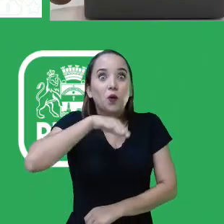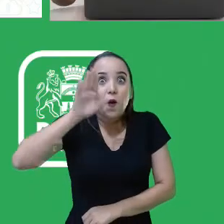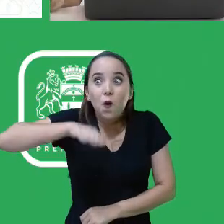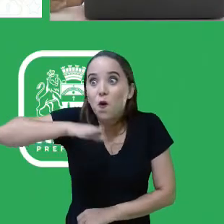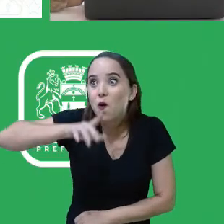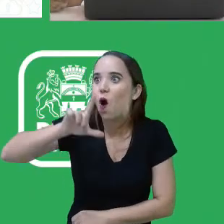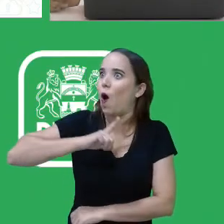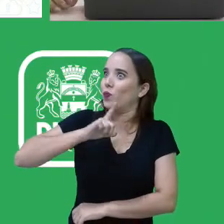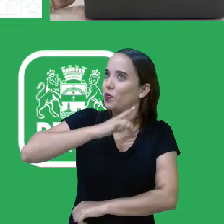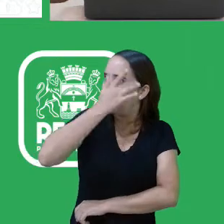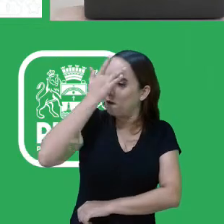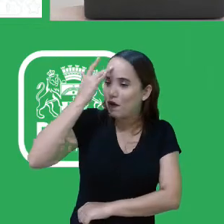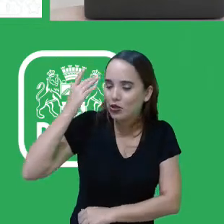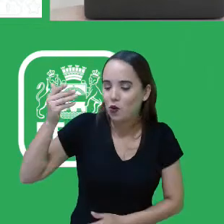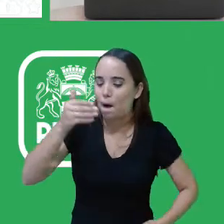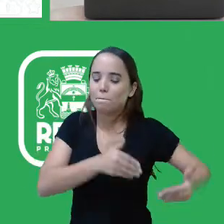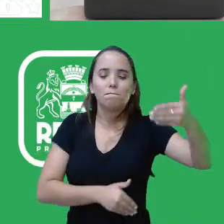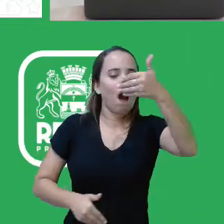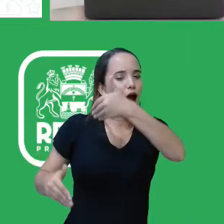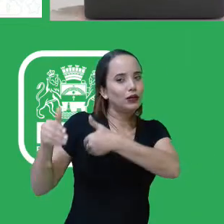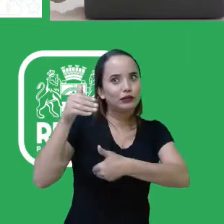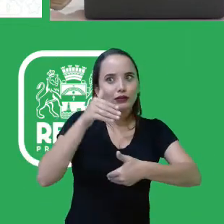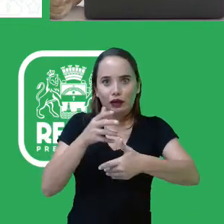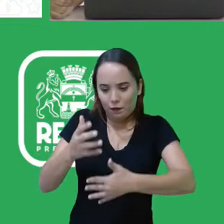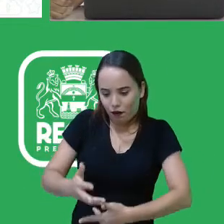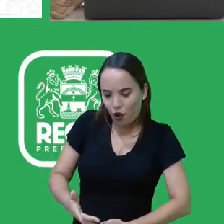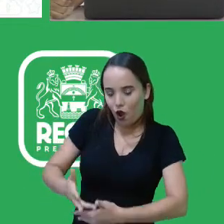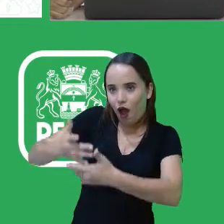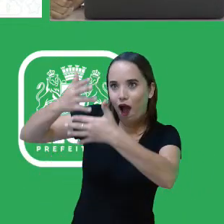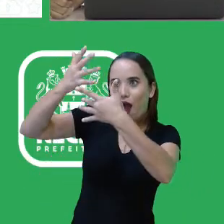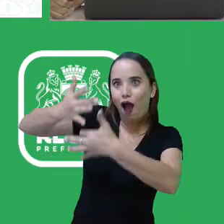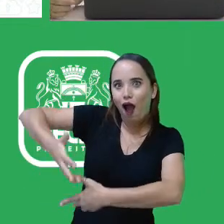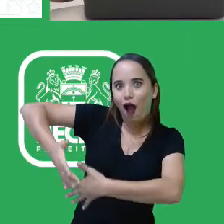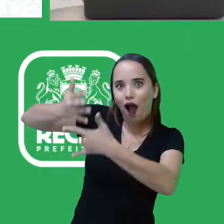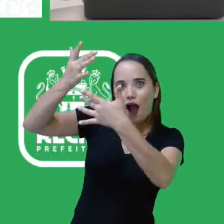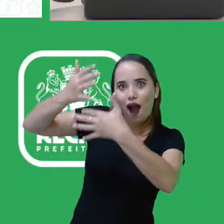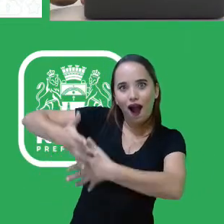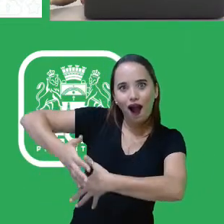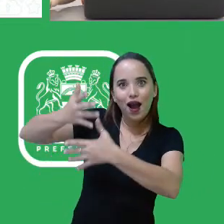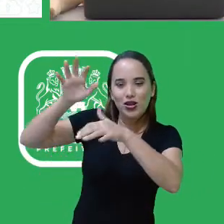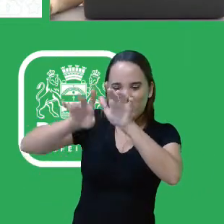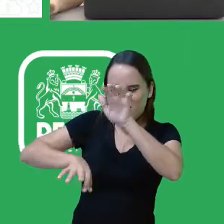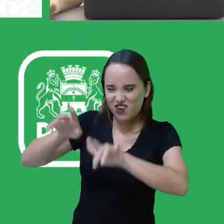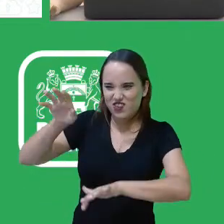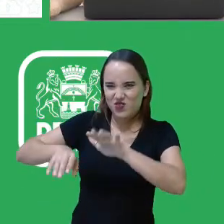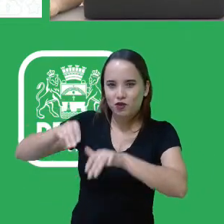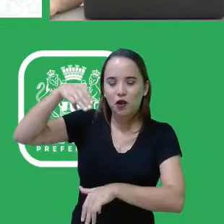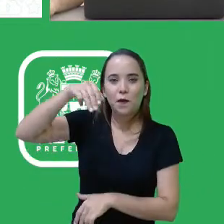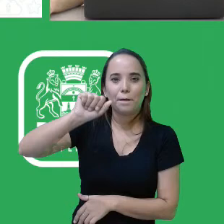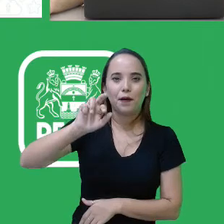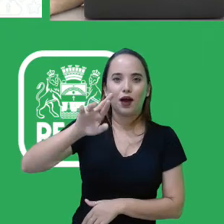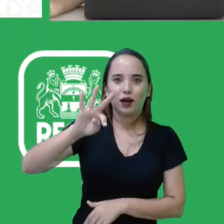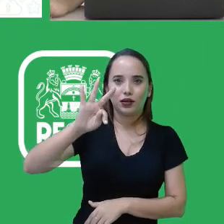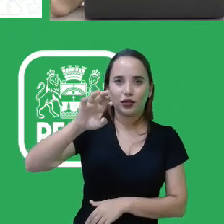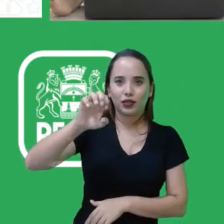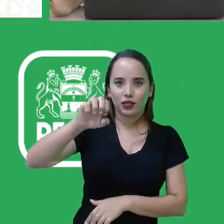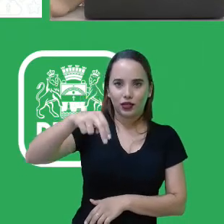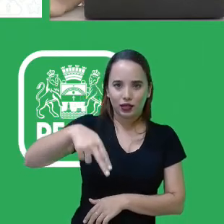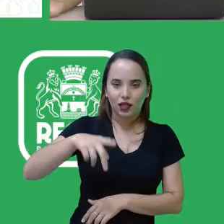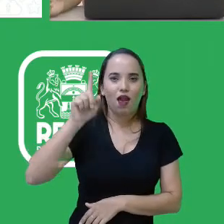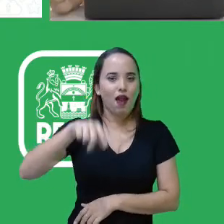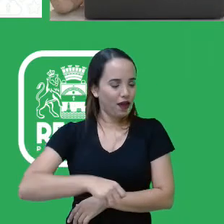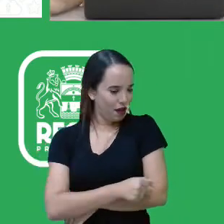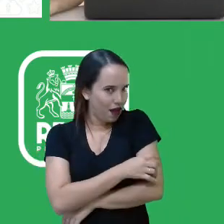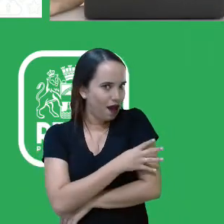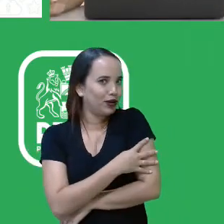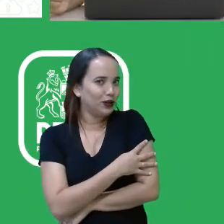chat, Olha aí, professor, coisa boa. Inaugurando aqui o chat do 5º ano de 2022. Maravilha. Martim, conhecido nosso, né, do 4º